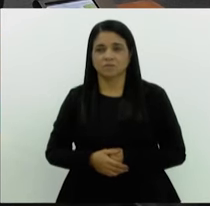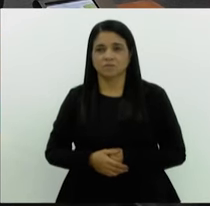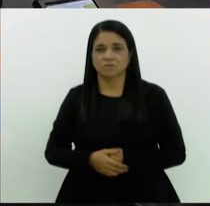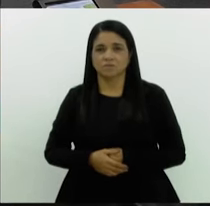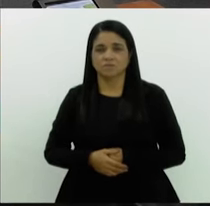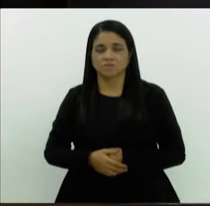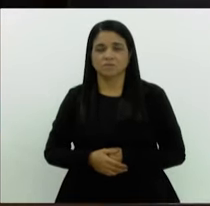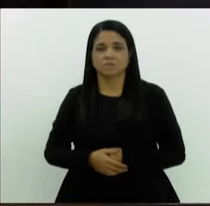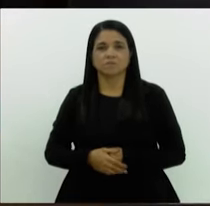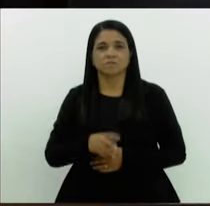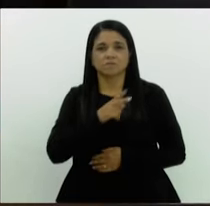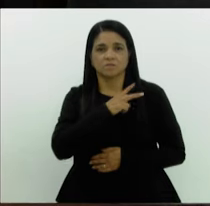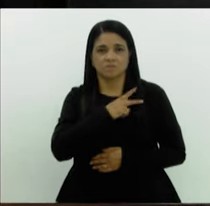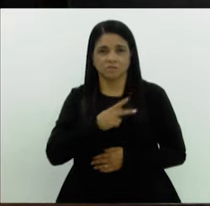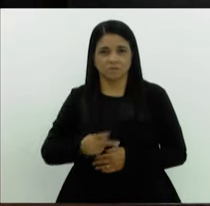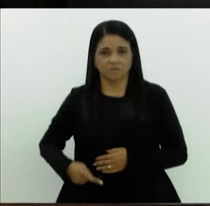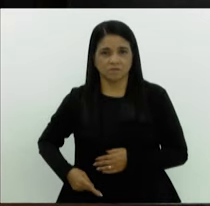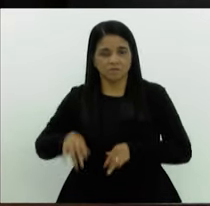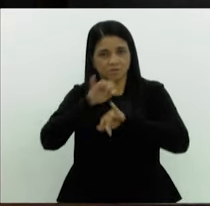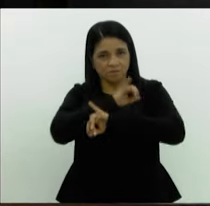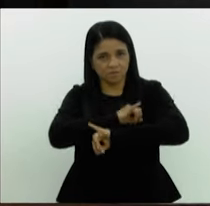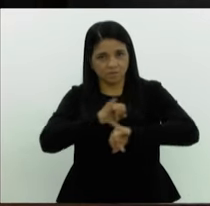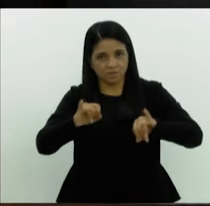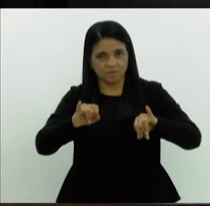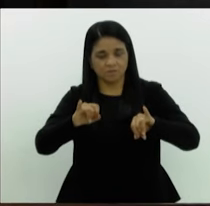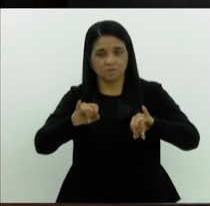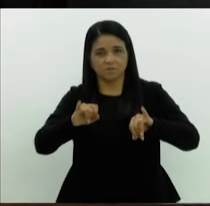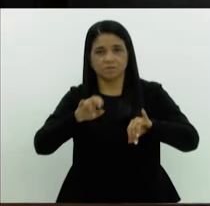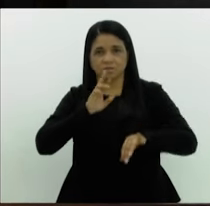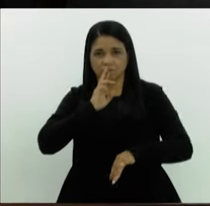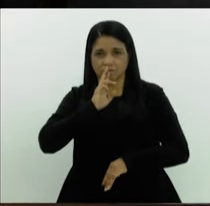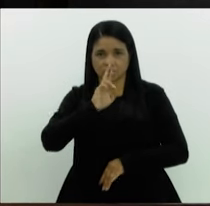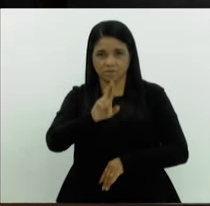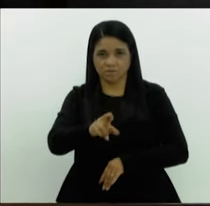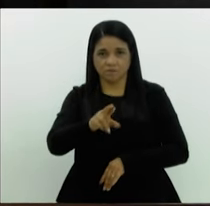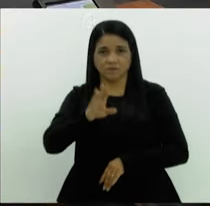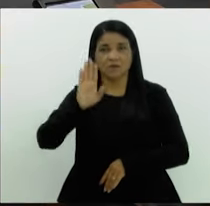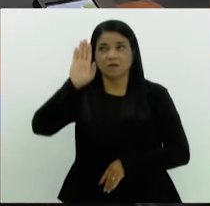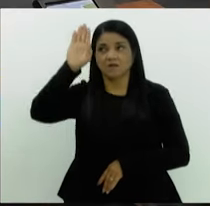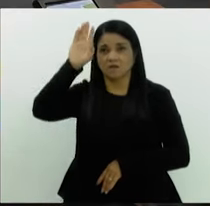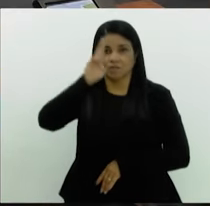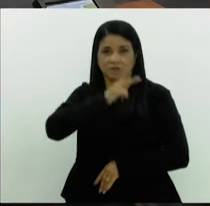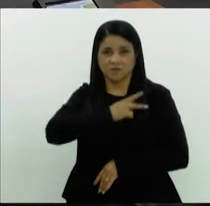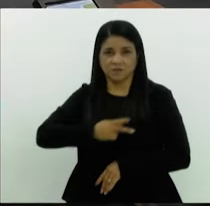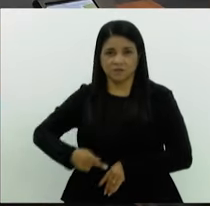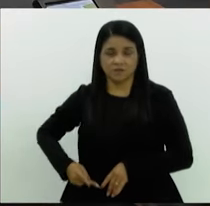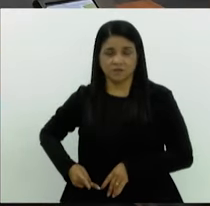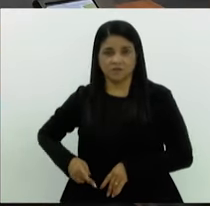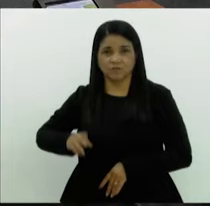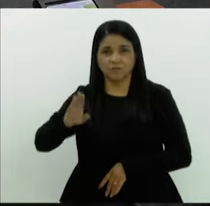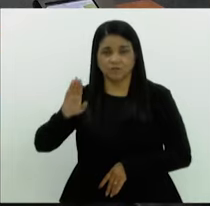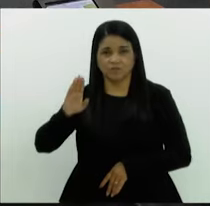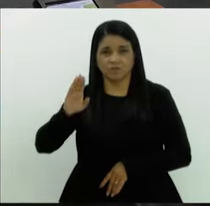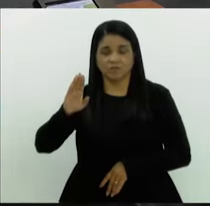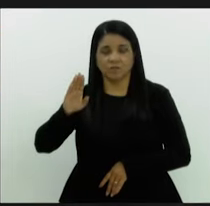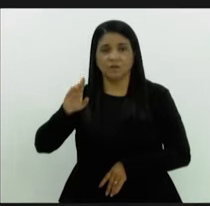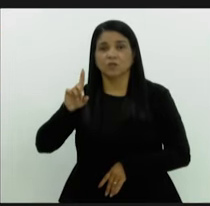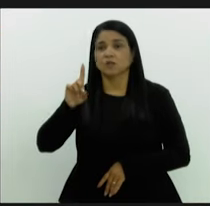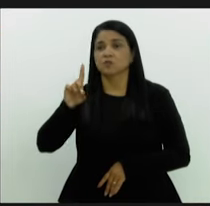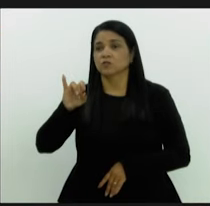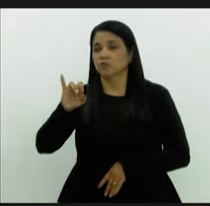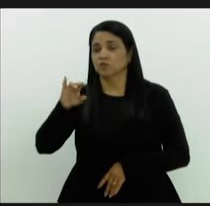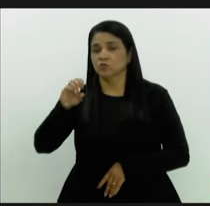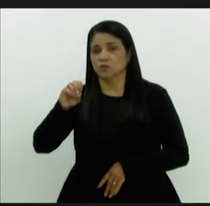A presidência irá proclamar o resultado. Presidente, posso consignar meu voto, presidente? Pode. Dionísio Lins, por